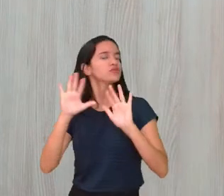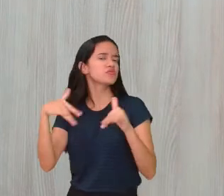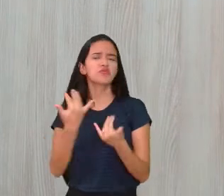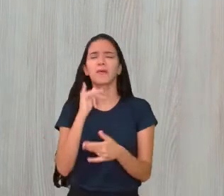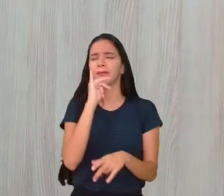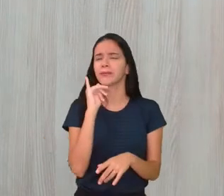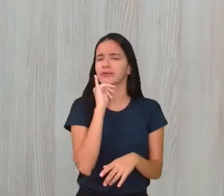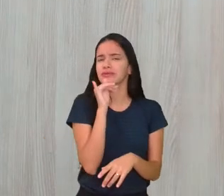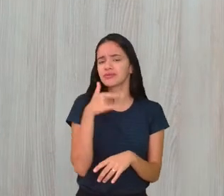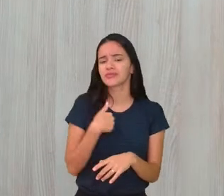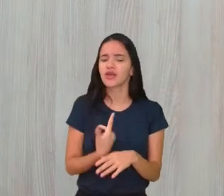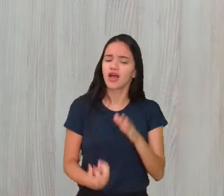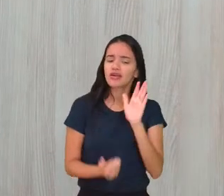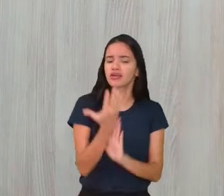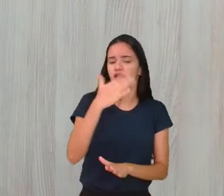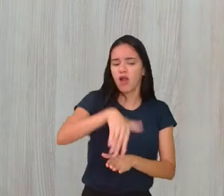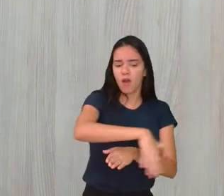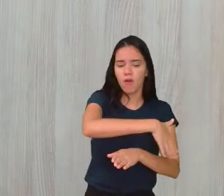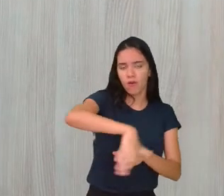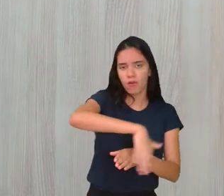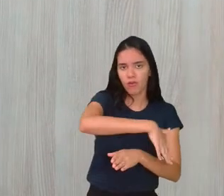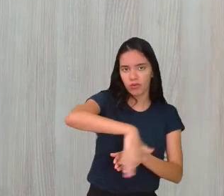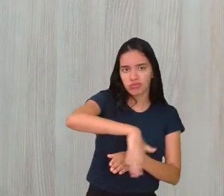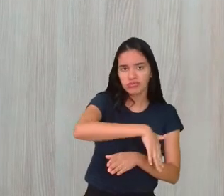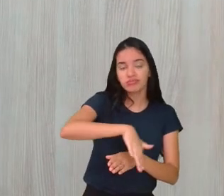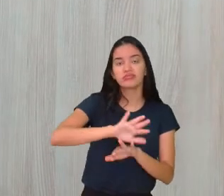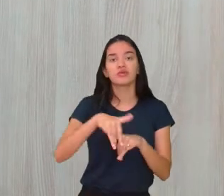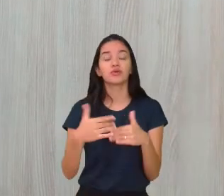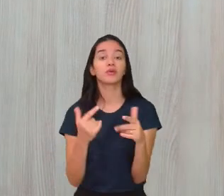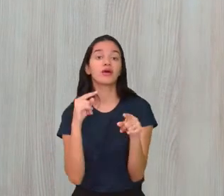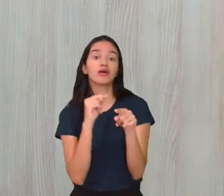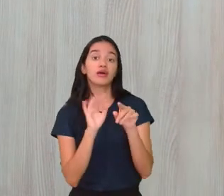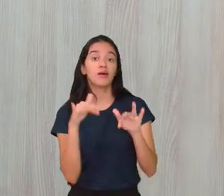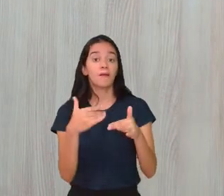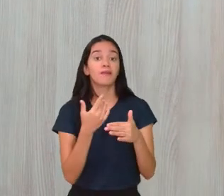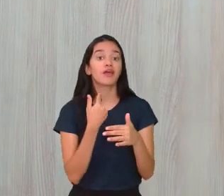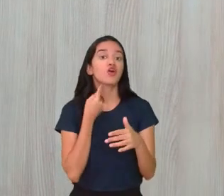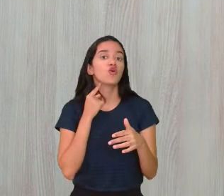exemplo, se a gente tinha uma rua, a rede de esgoto era para 10 casas, hoje